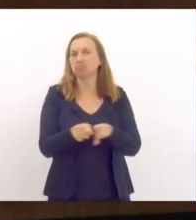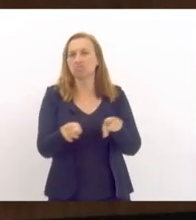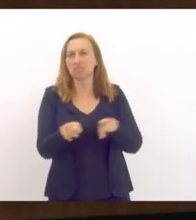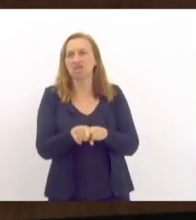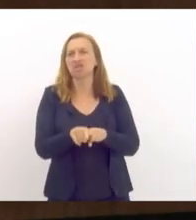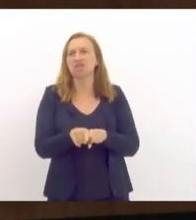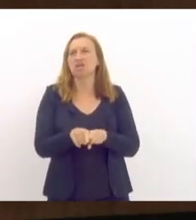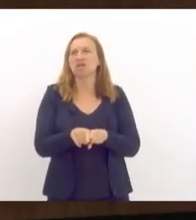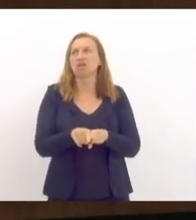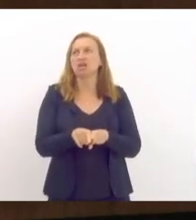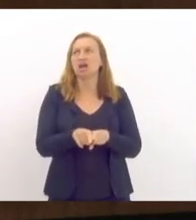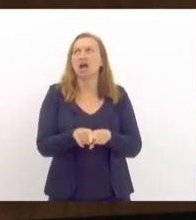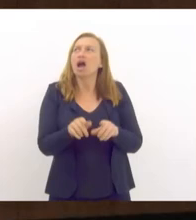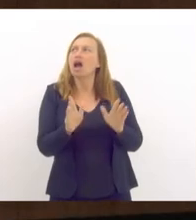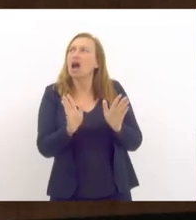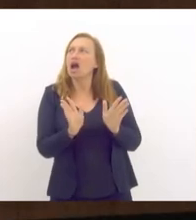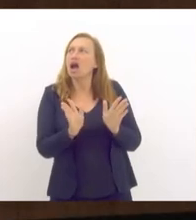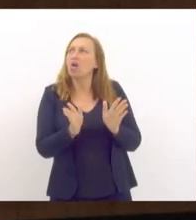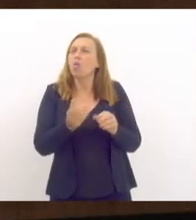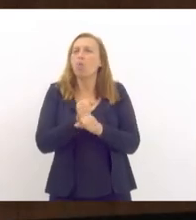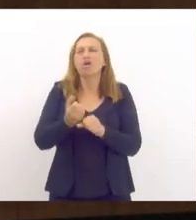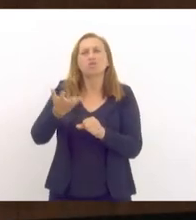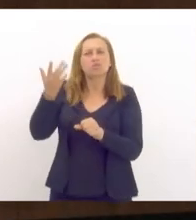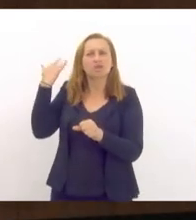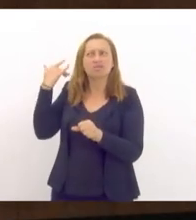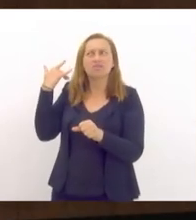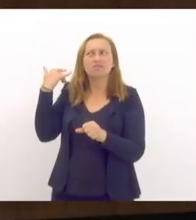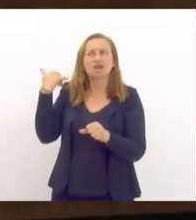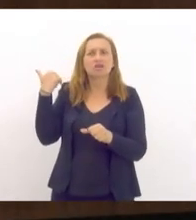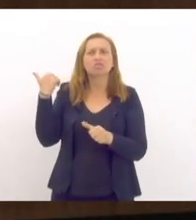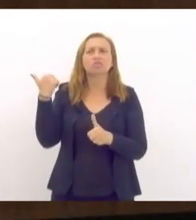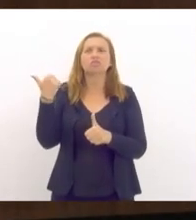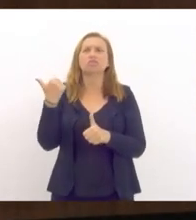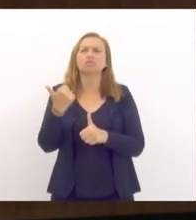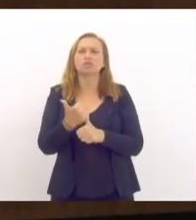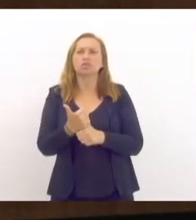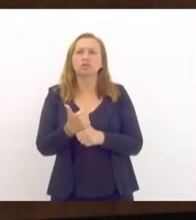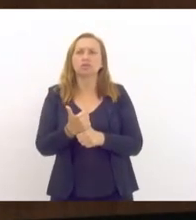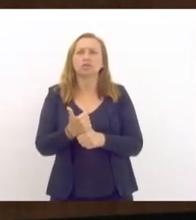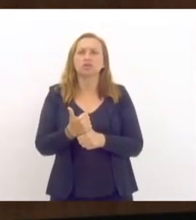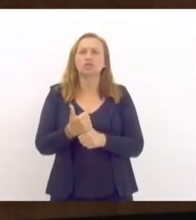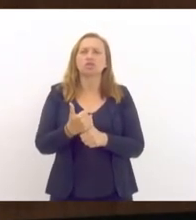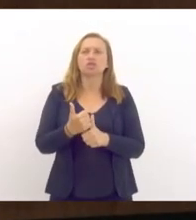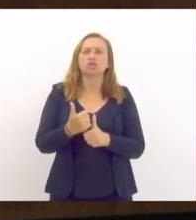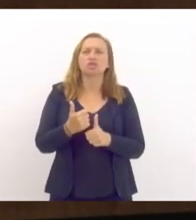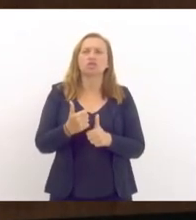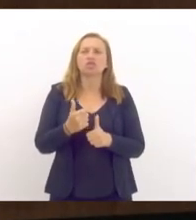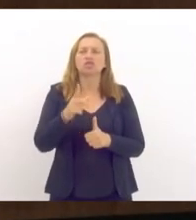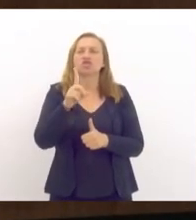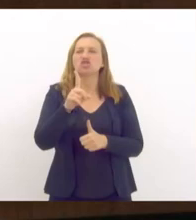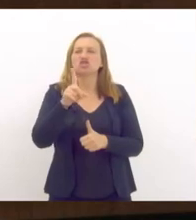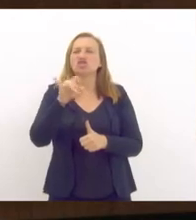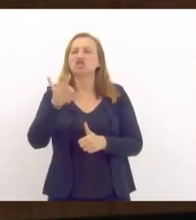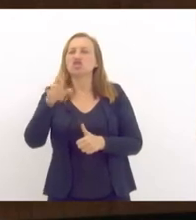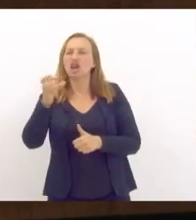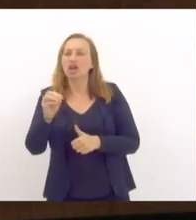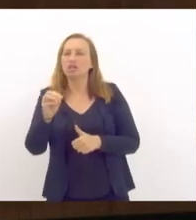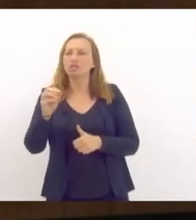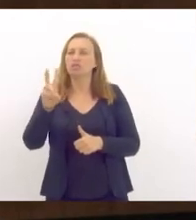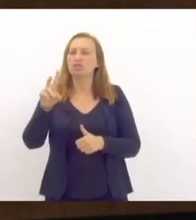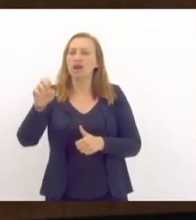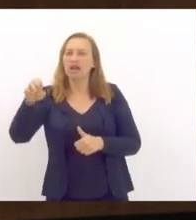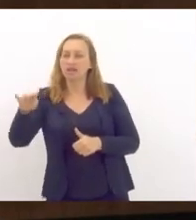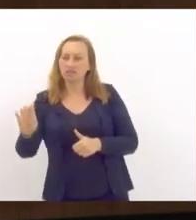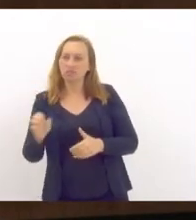do agora no ano passado assumiu também a direção do Diário do Vale Então nada mais justo é essa homenagem